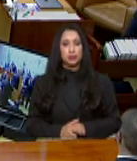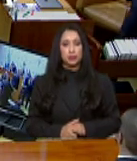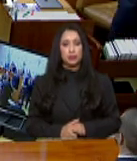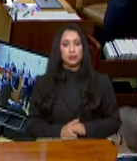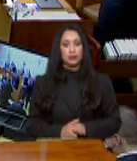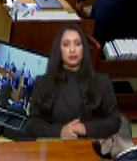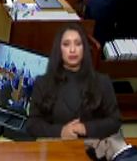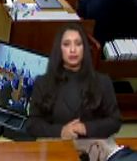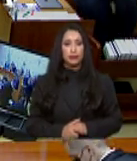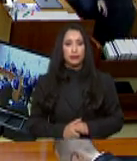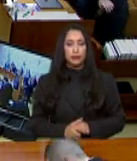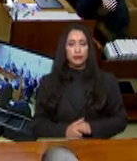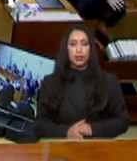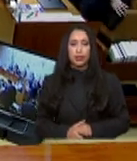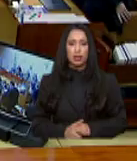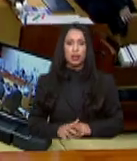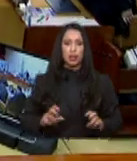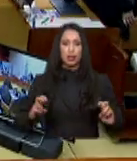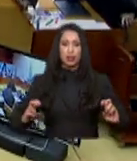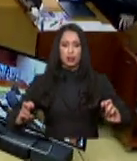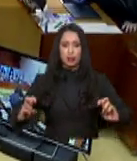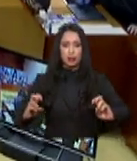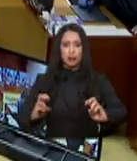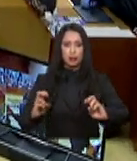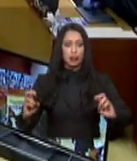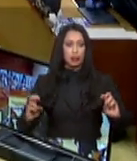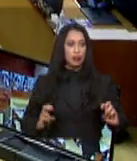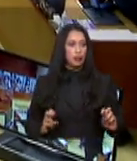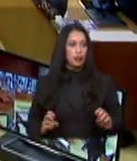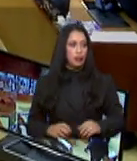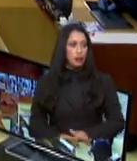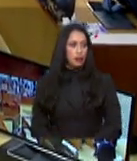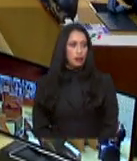Podemos nos sentar. Na imagem, ministros em plenário.